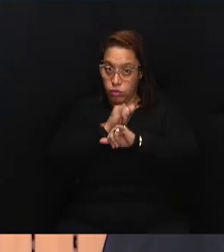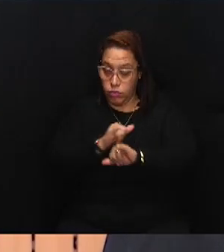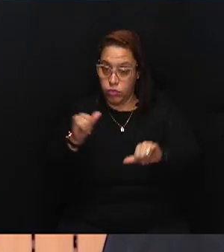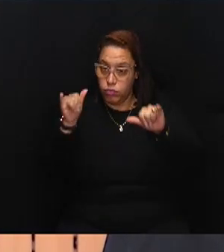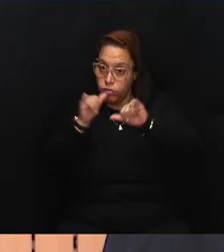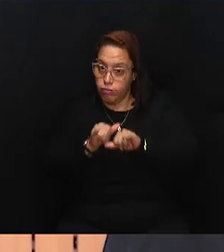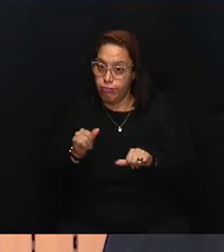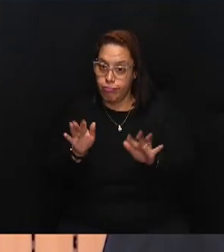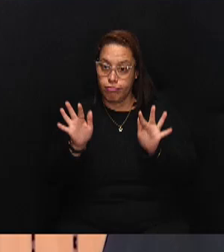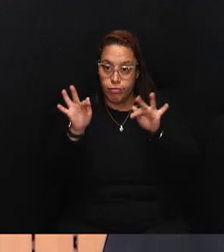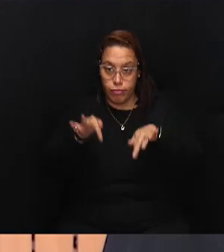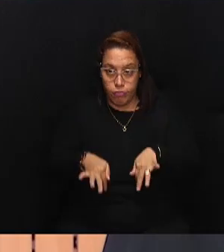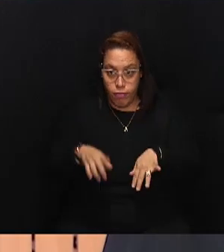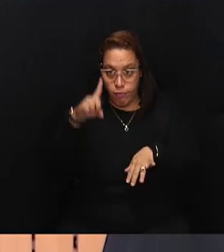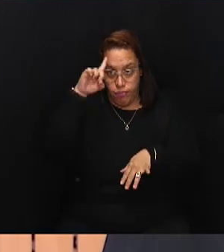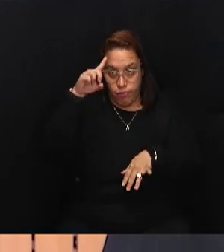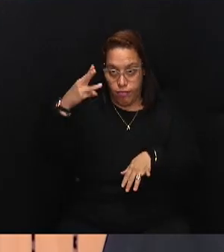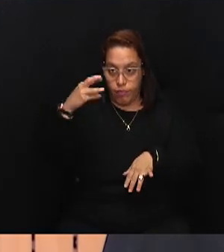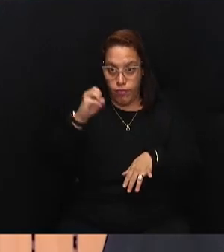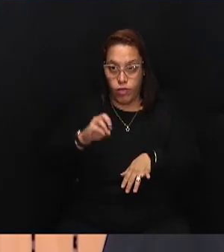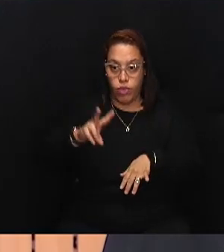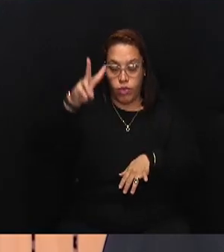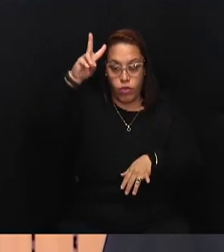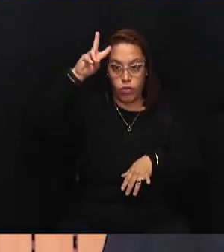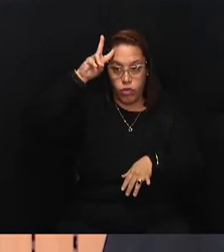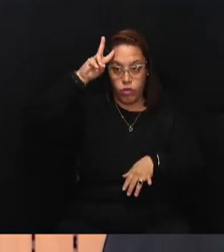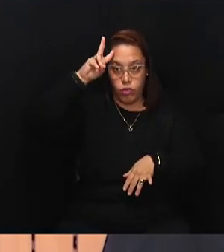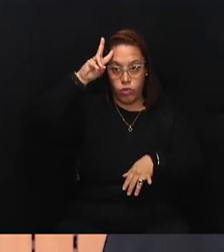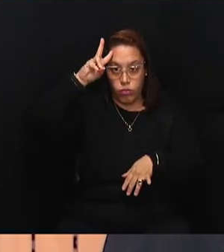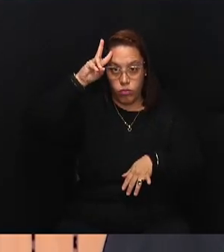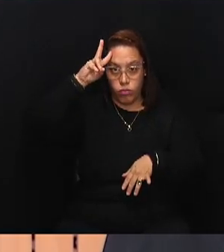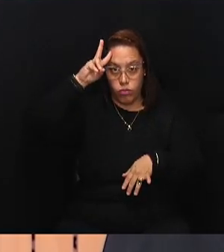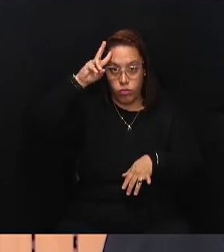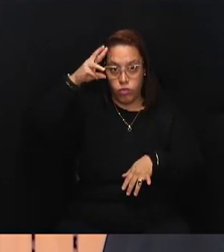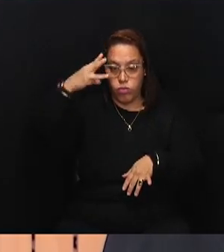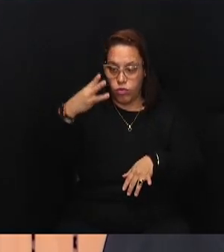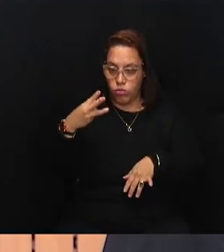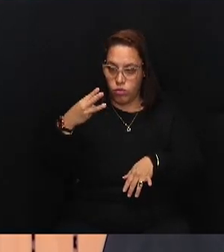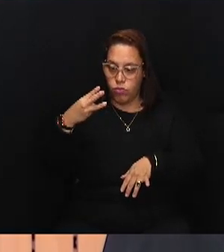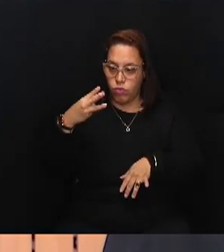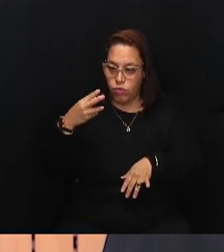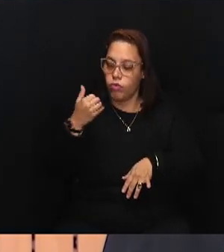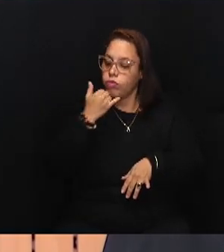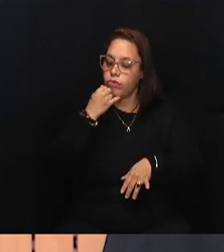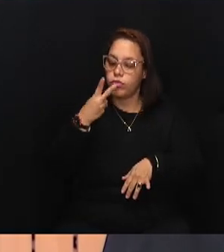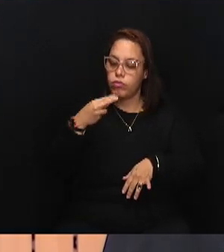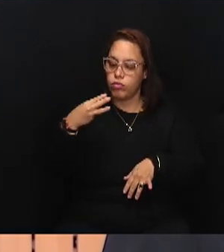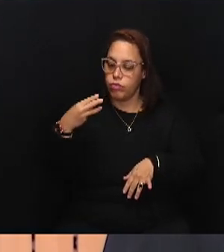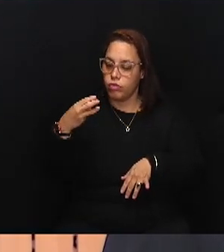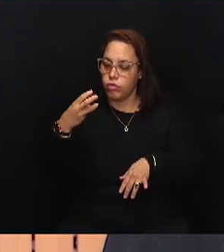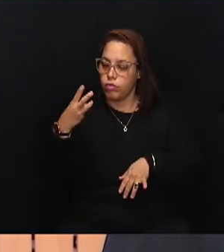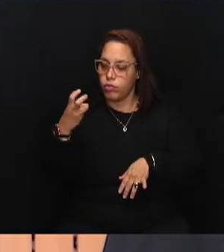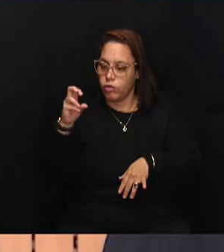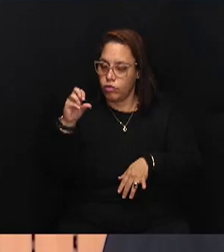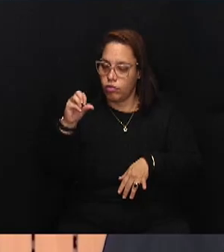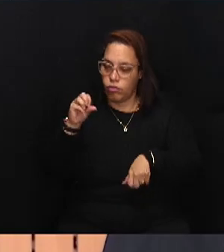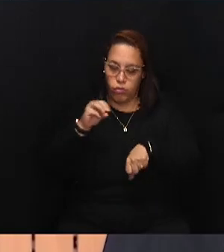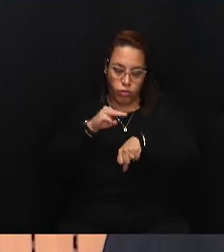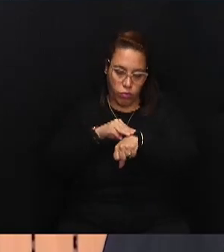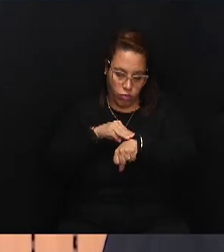campanha finaliza dia 30, agora na segunda-feira, às 23h59, mas o nosso trabalho, o nosso compromisso, a